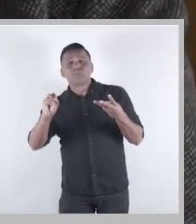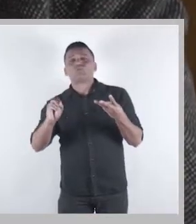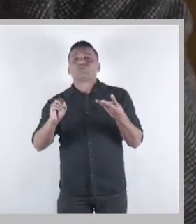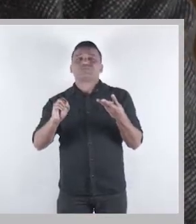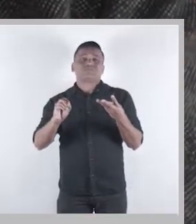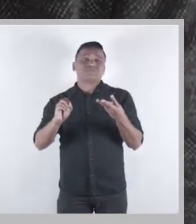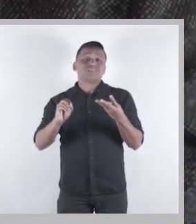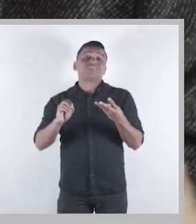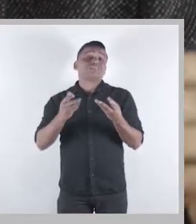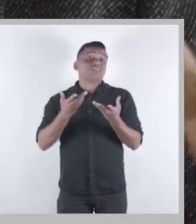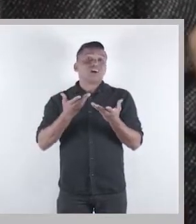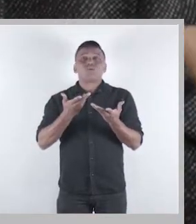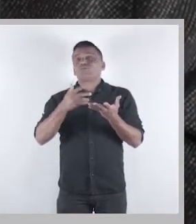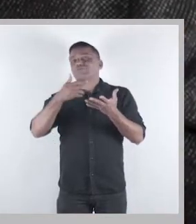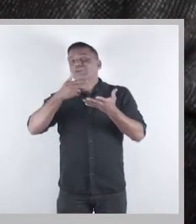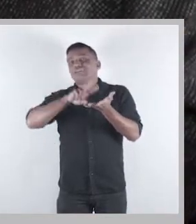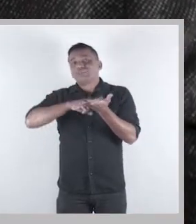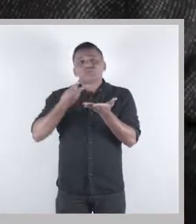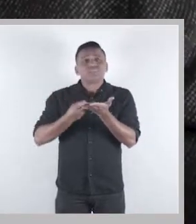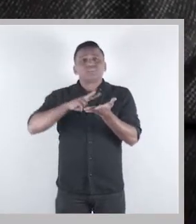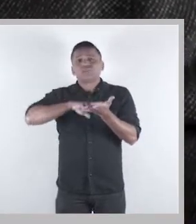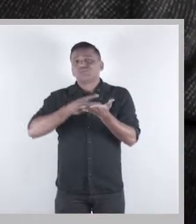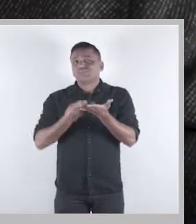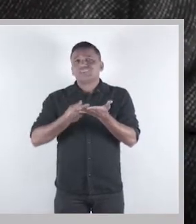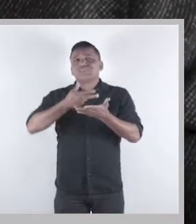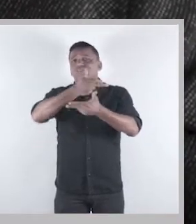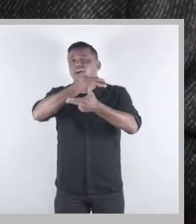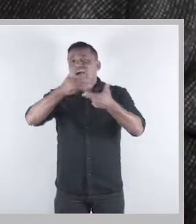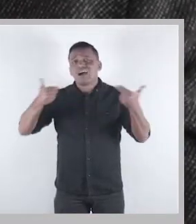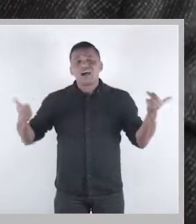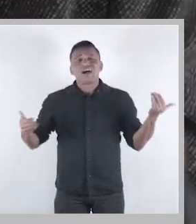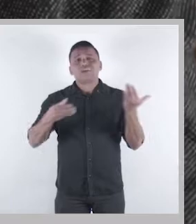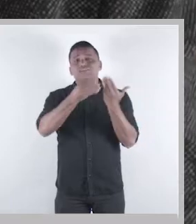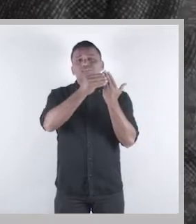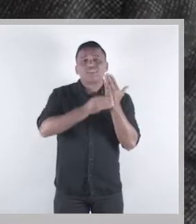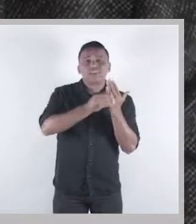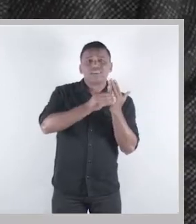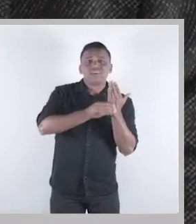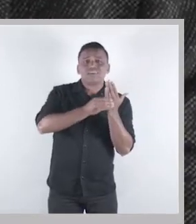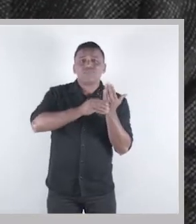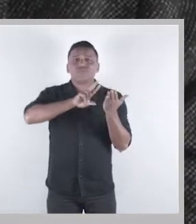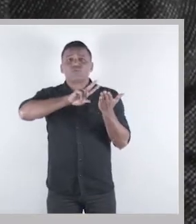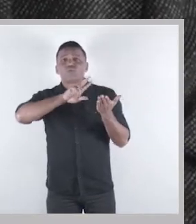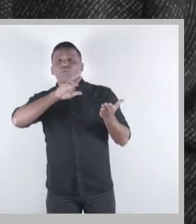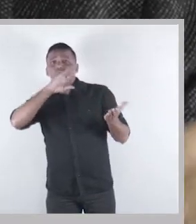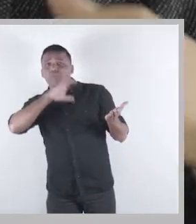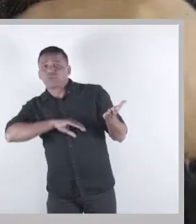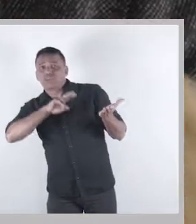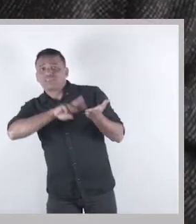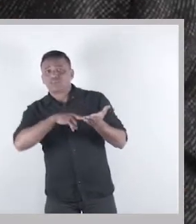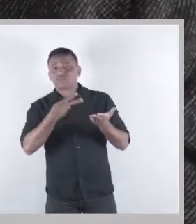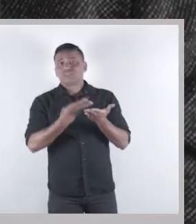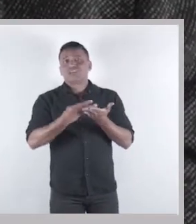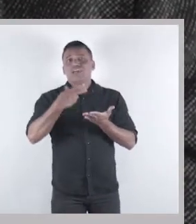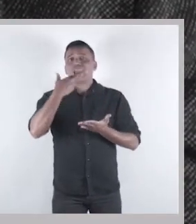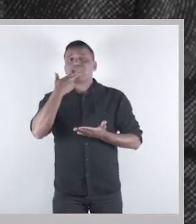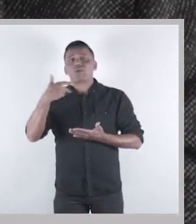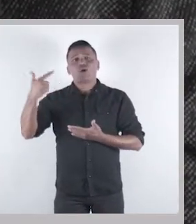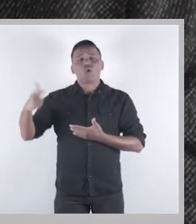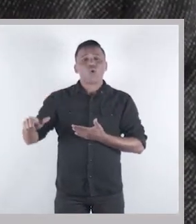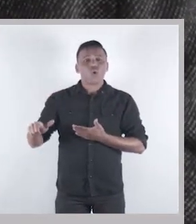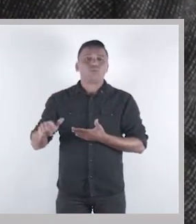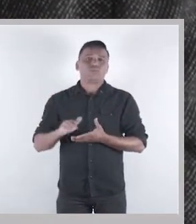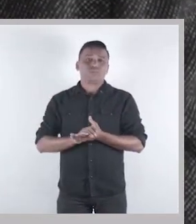livro do Otávio paz então isso vai se intensificando né a partir dos anos 70 até hoje é hoje você tem poesia